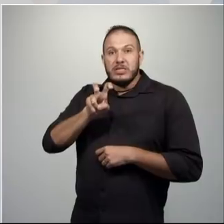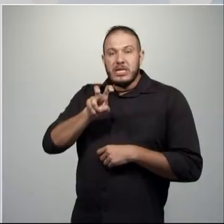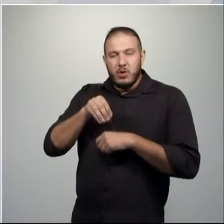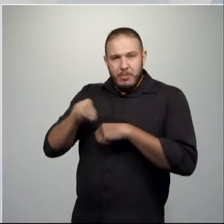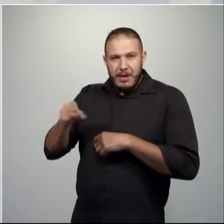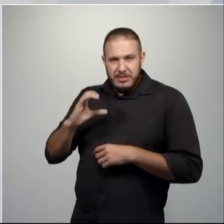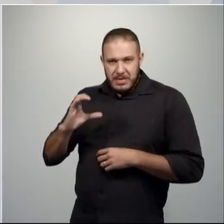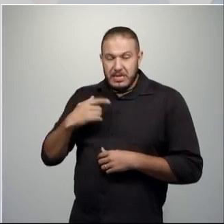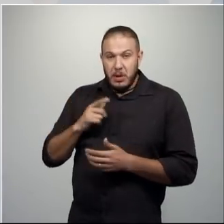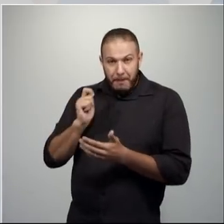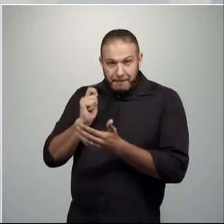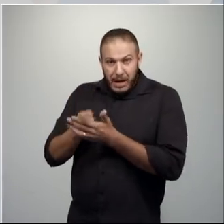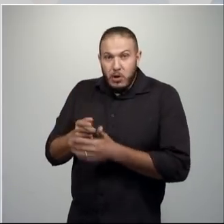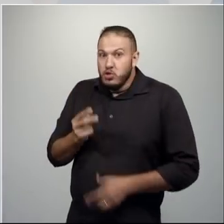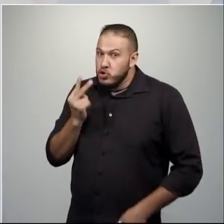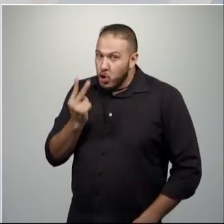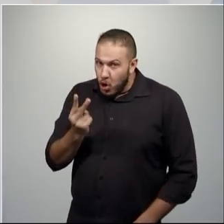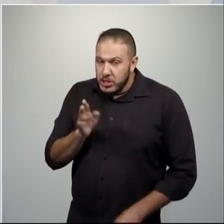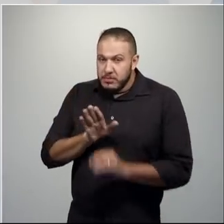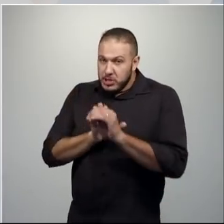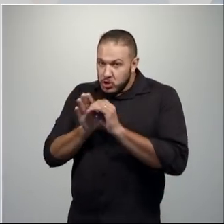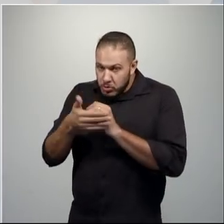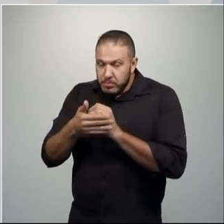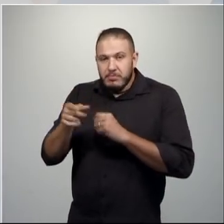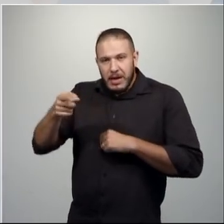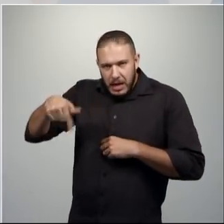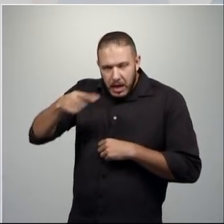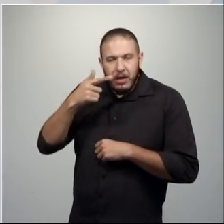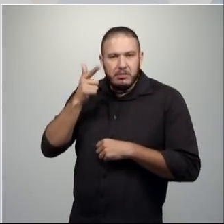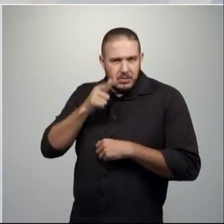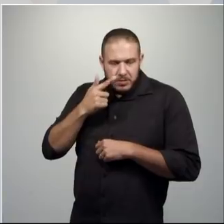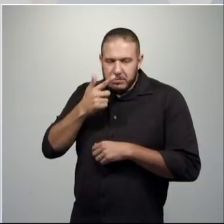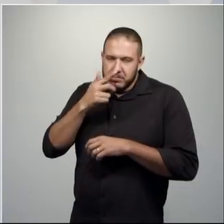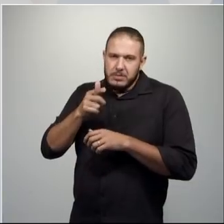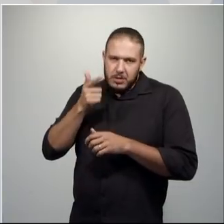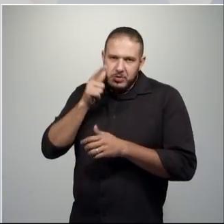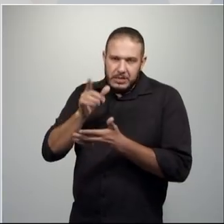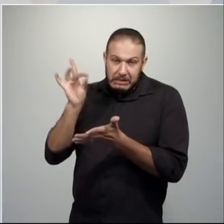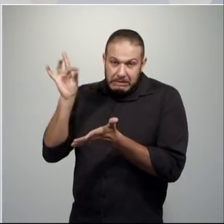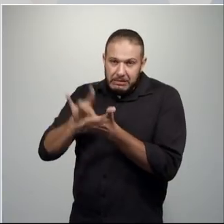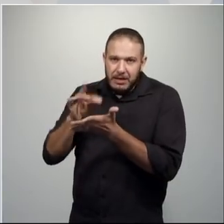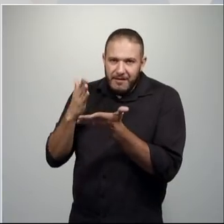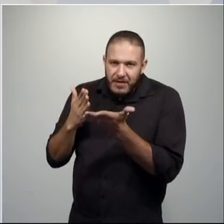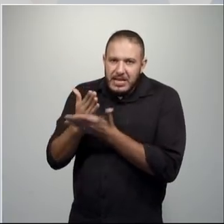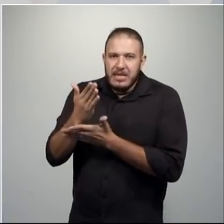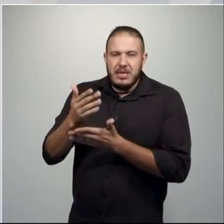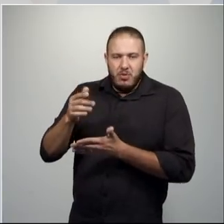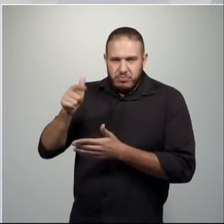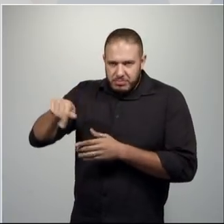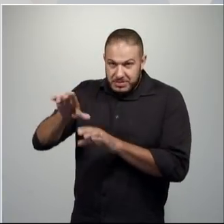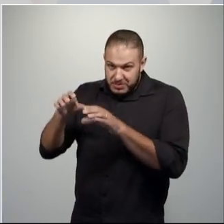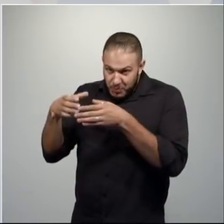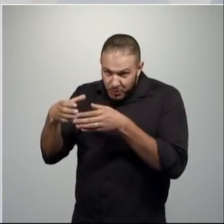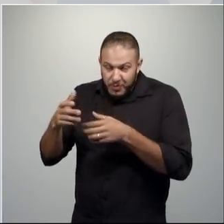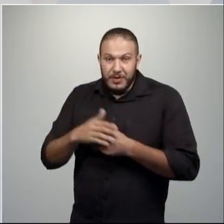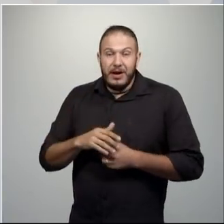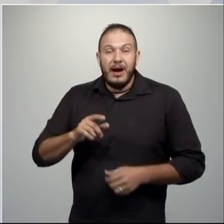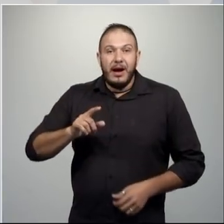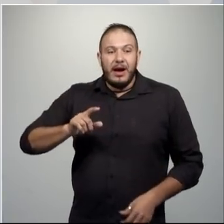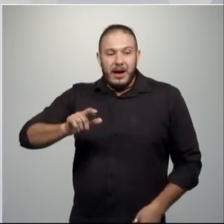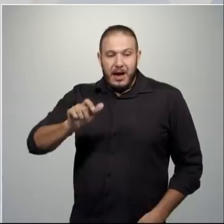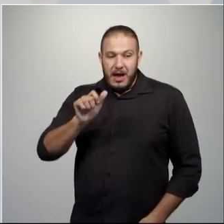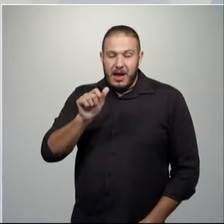paga 2 bilhões pra quem minerar esse quem fizer a validação desse bloco a